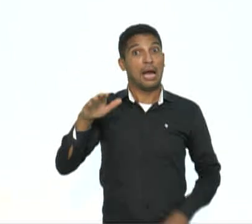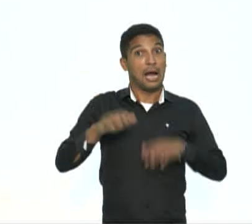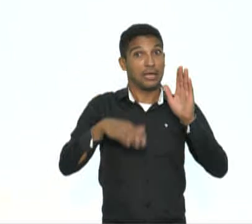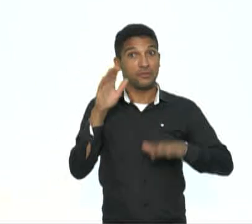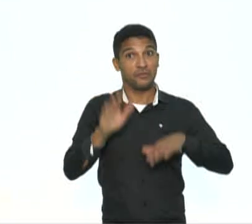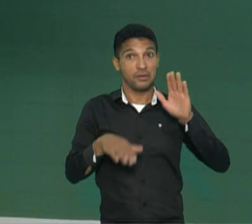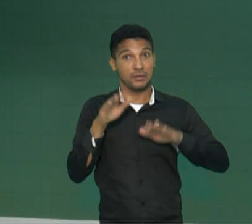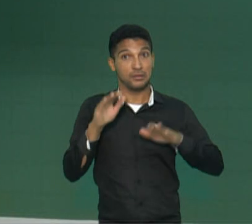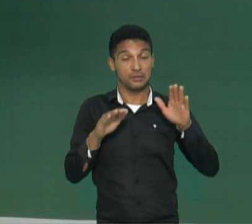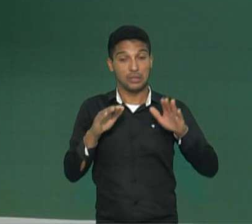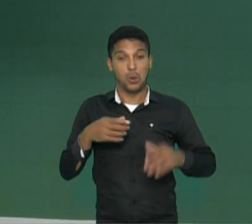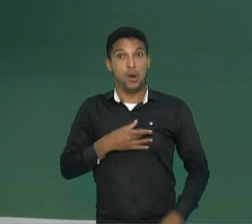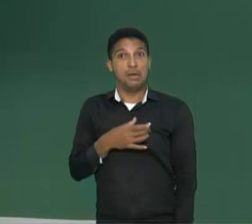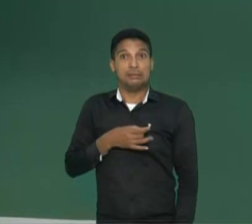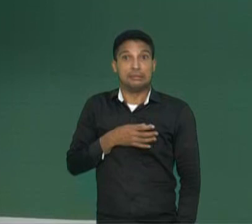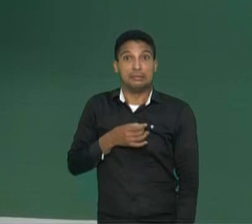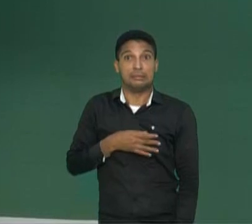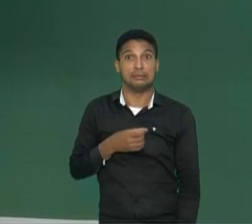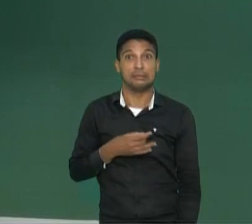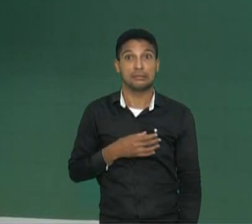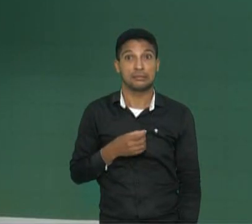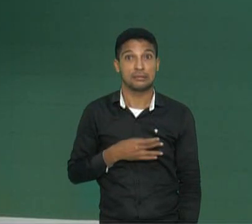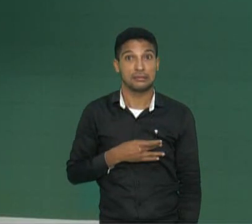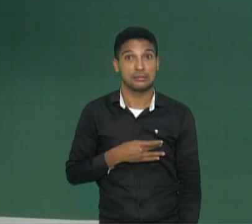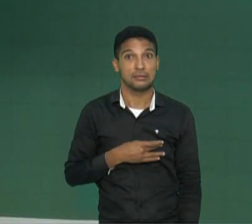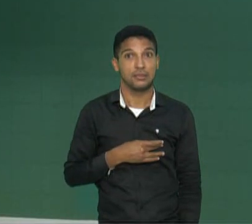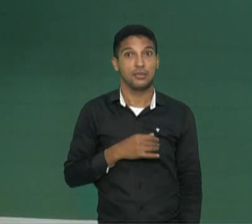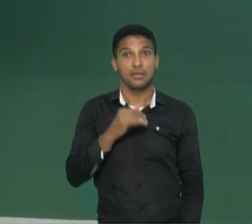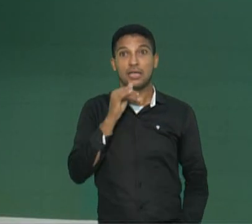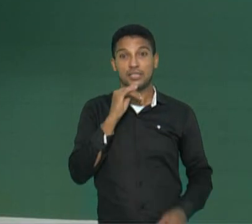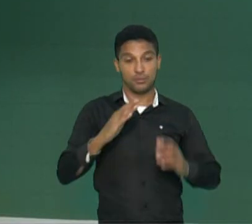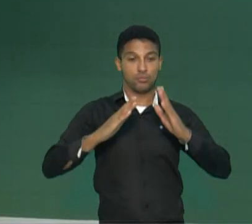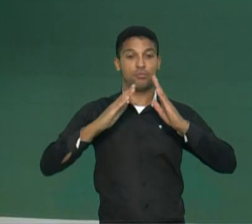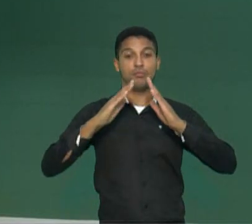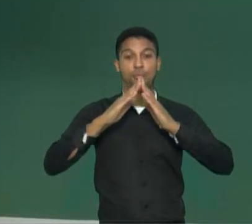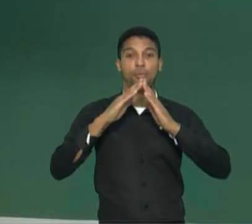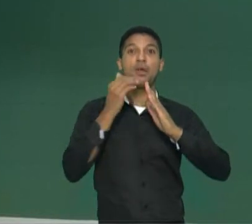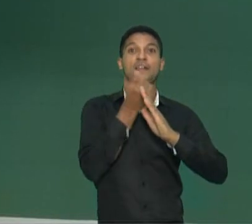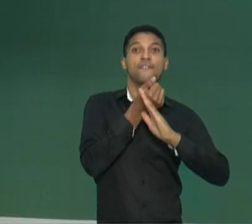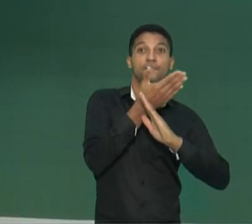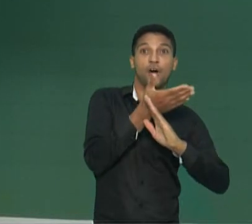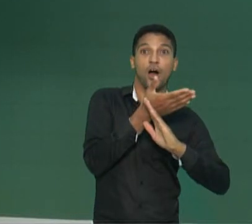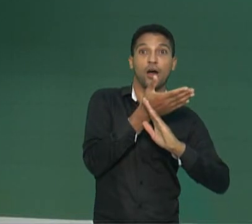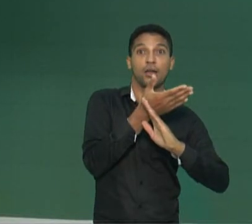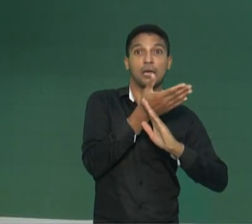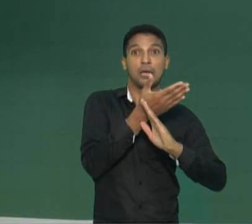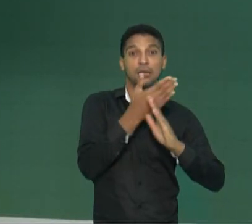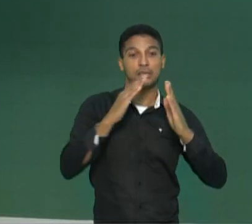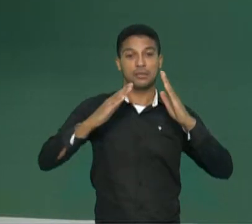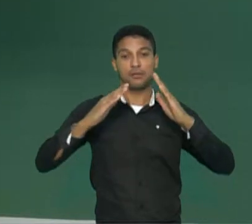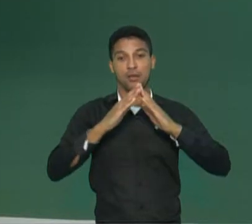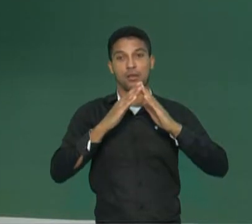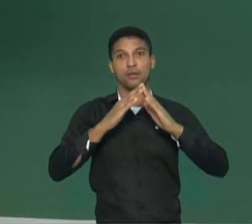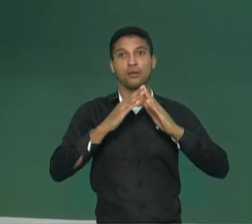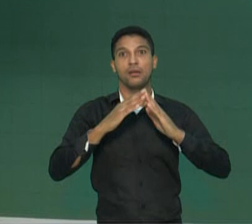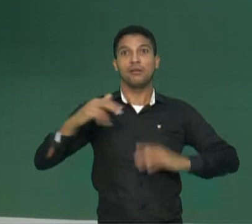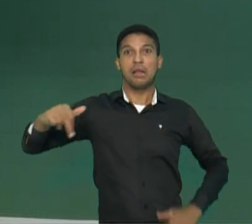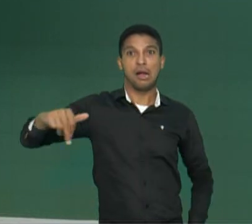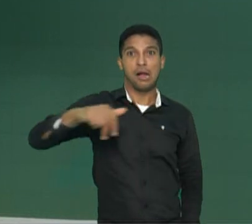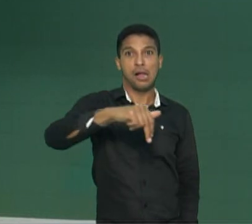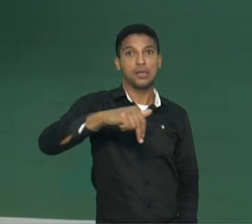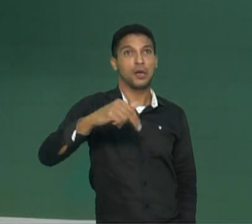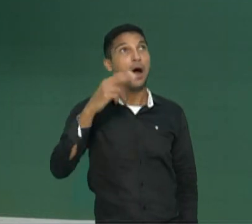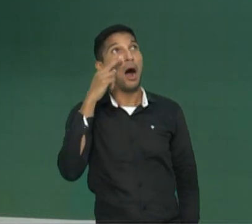era o intuito da igreja? Da porta para fora tinha que te meter medo, para você ser fiel, ir lá pedir,